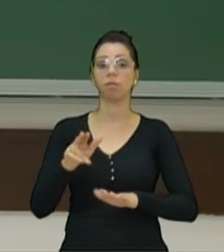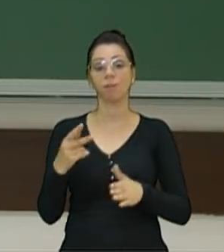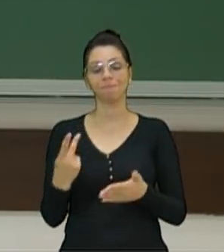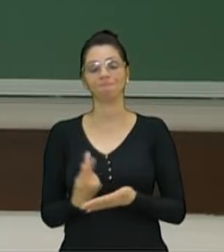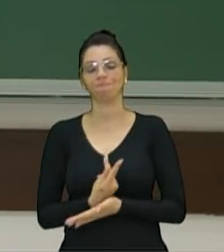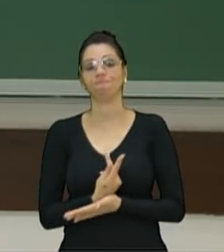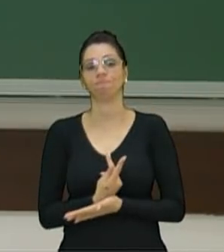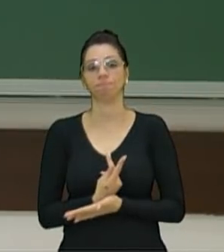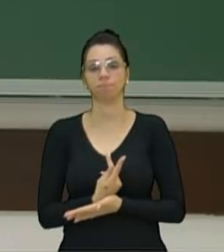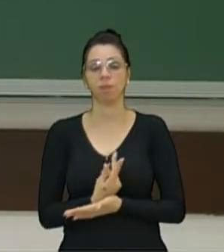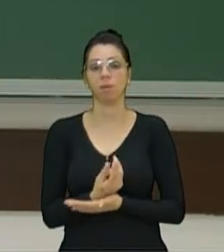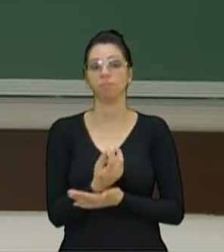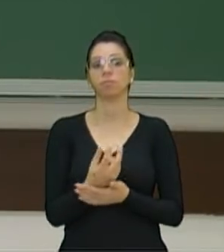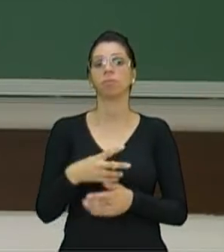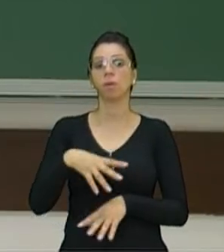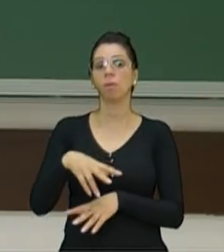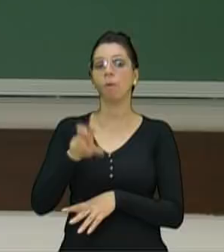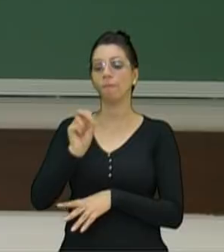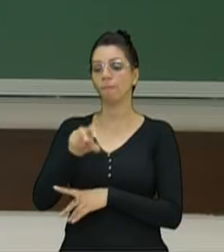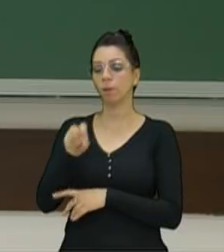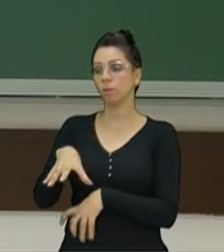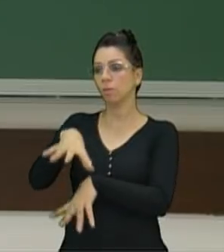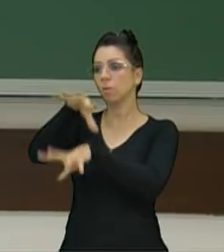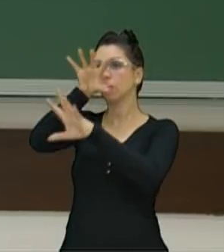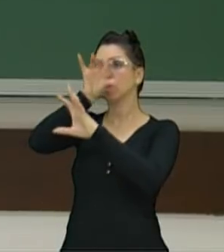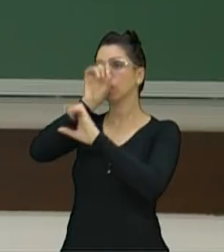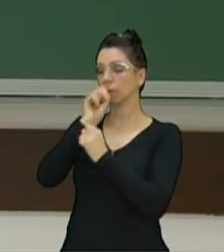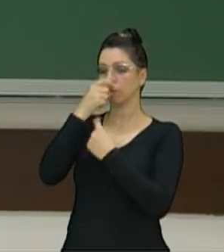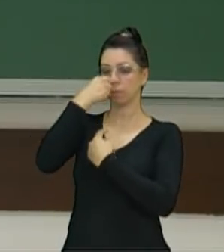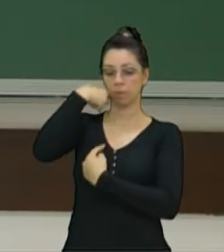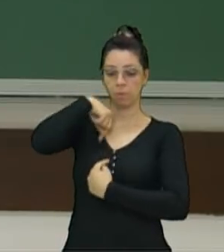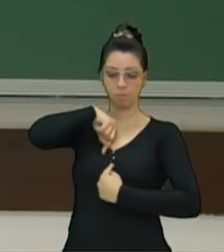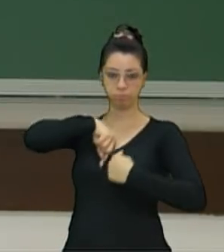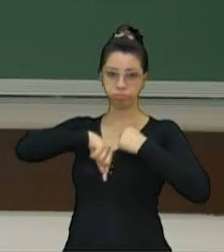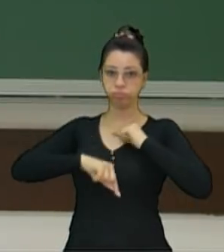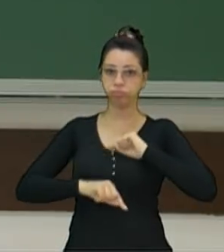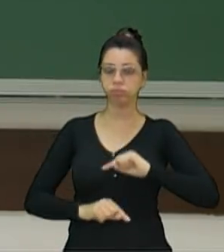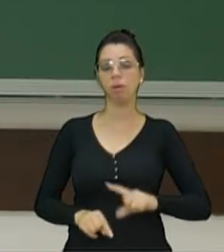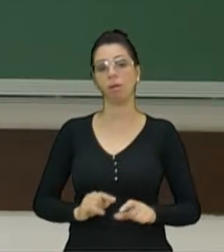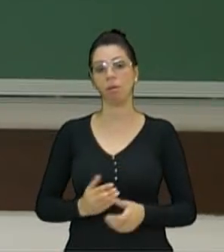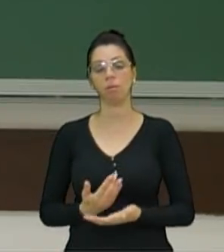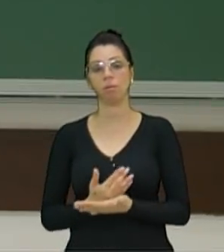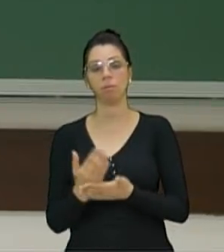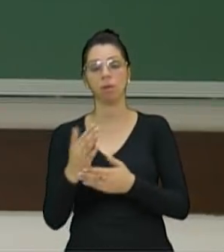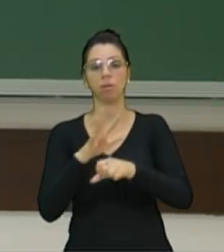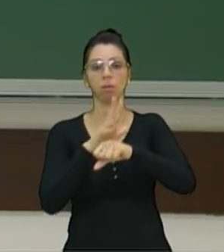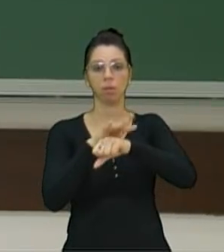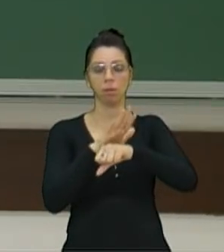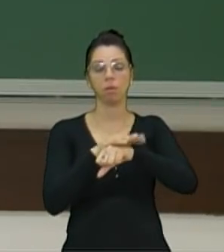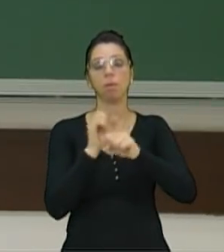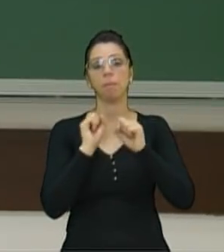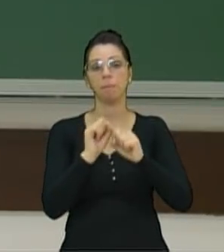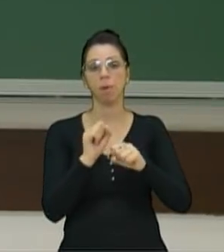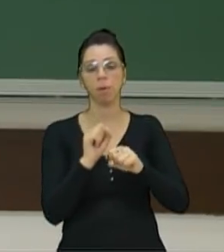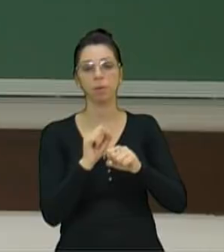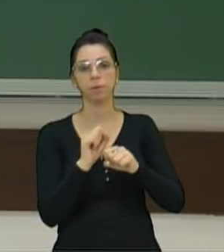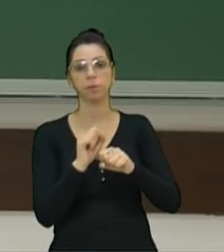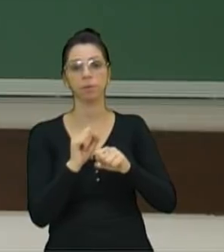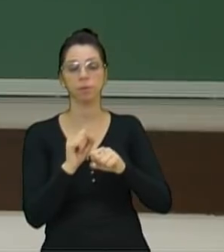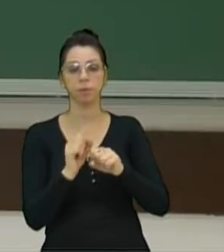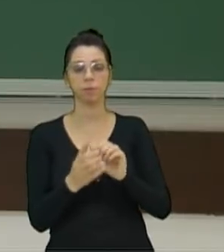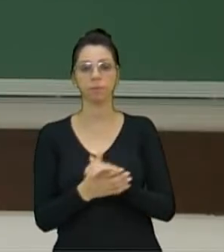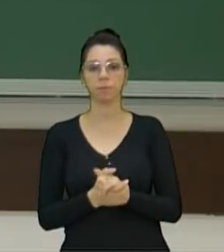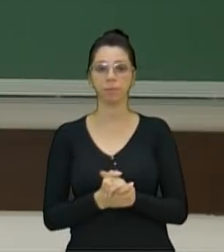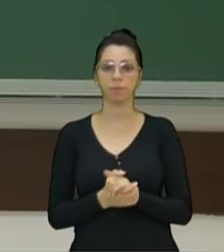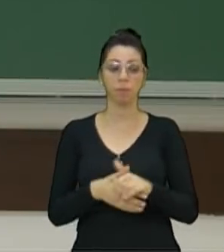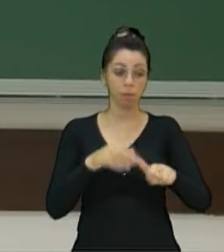vezes o vírus entra e vai agir sim nas nossas células, tá? Então tem vírus que podem provocar uma doença leve, né,